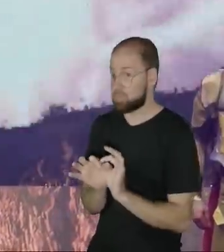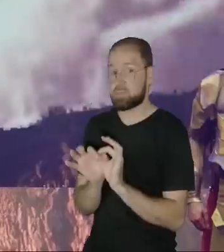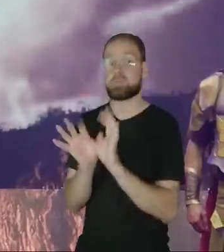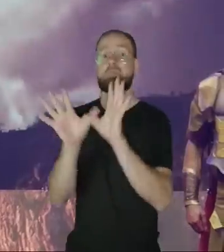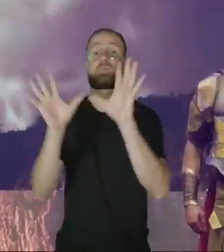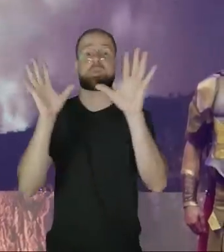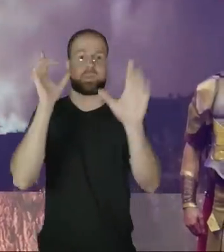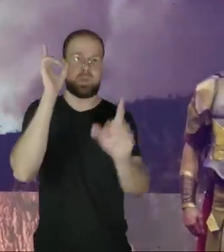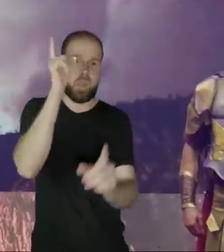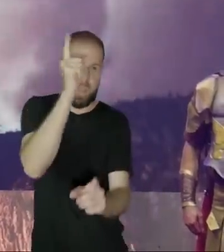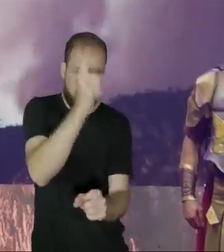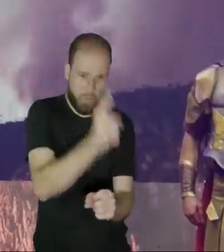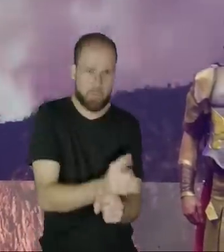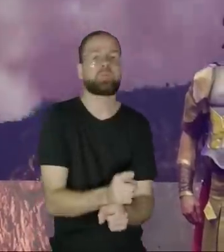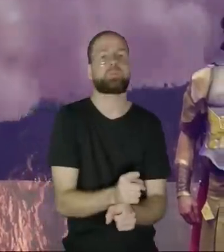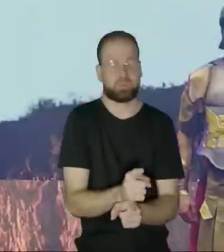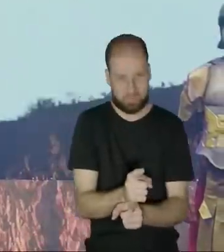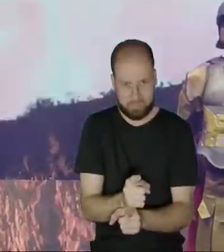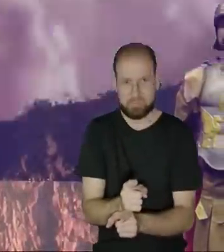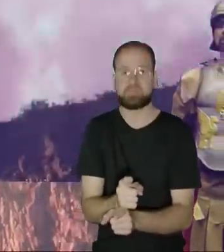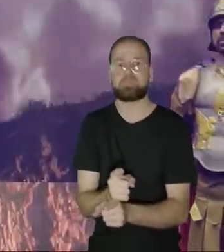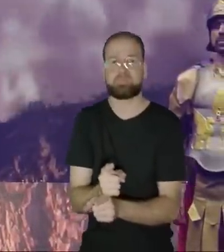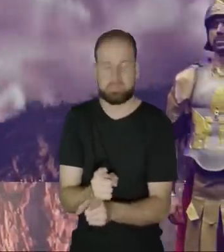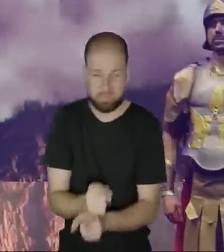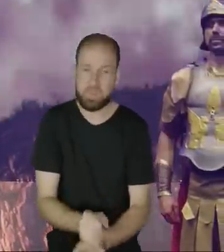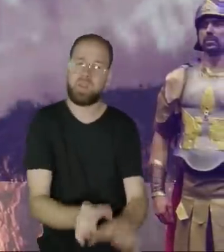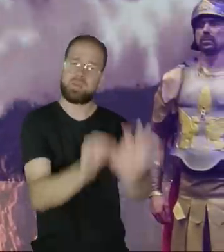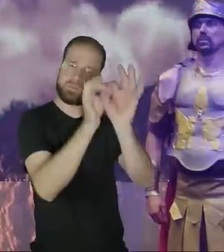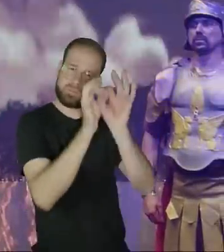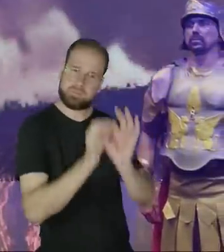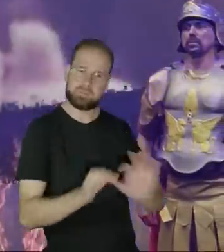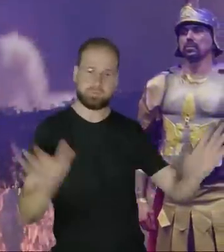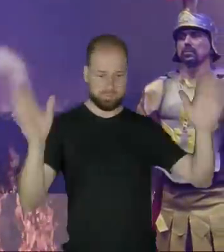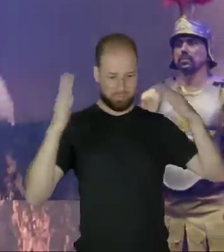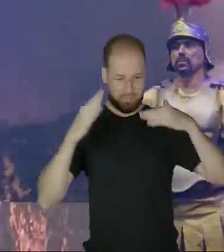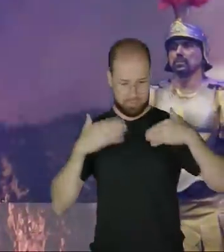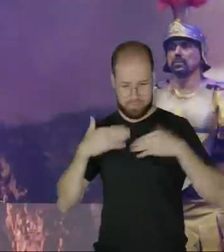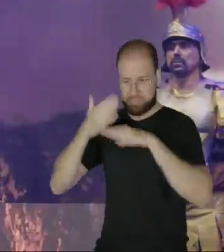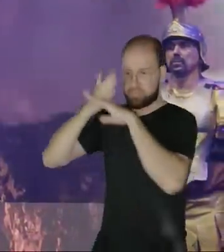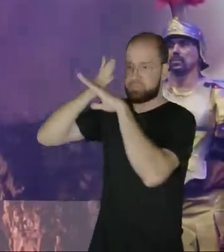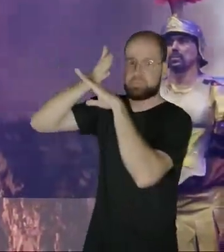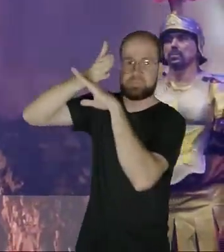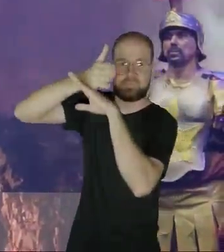encontrar. Me deixe entrar